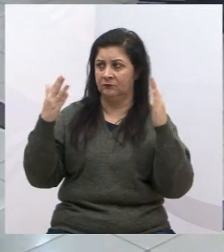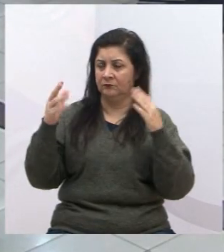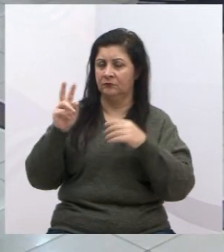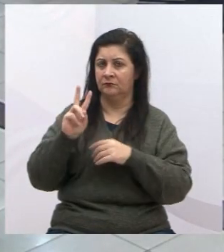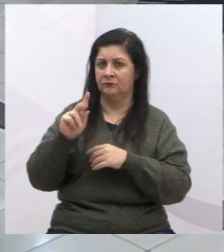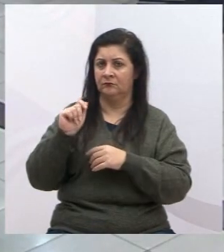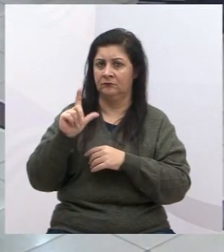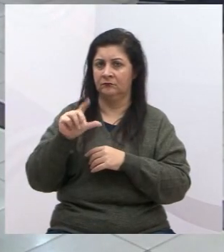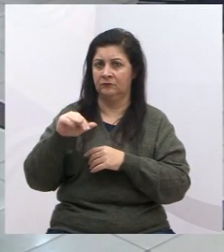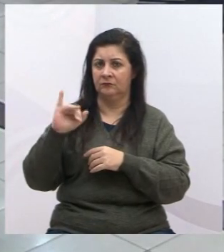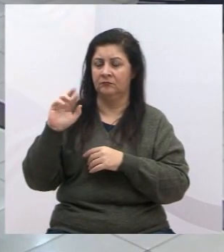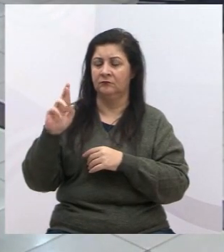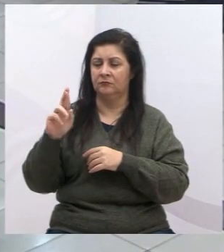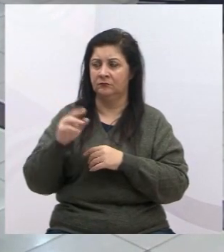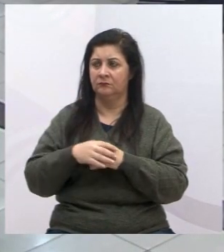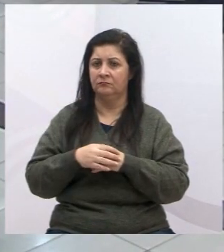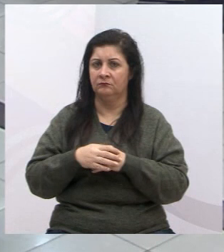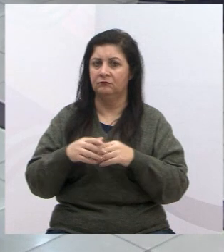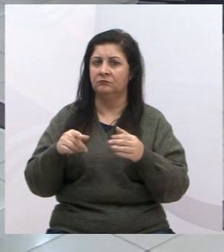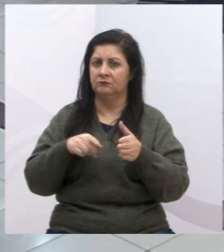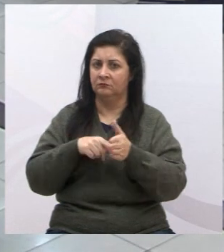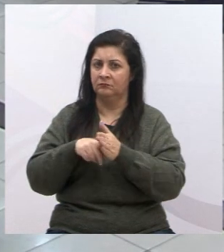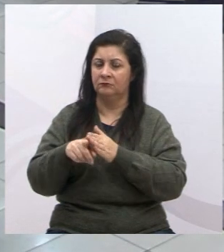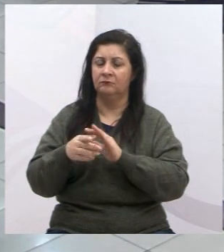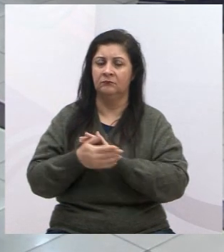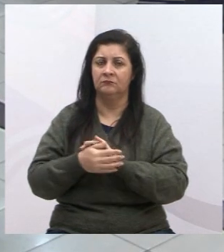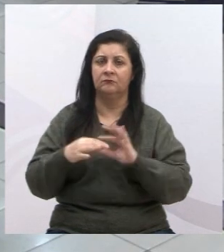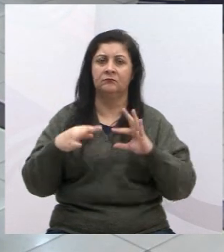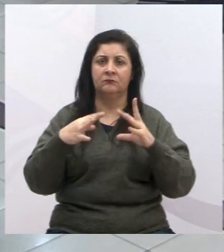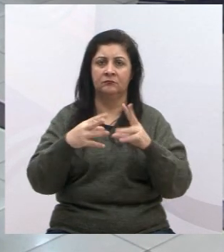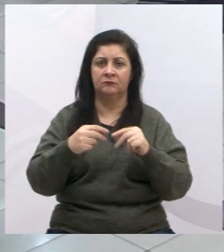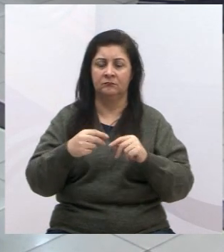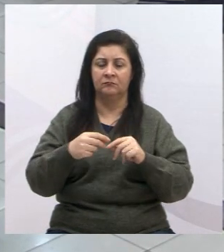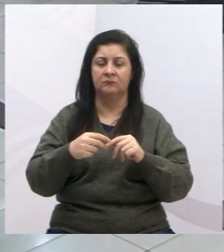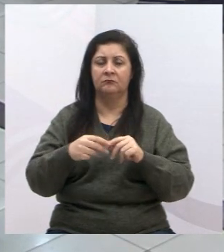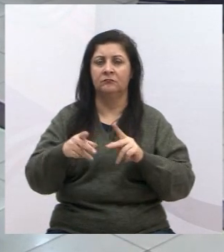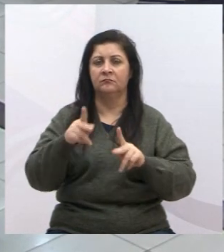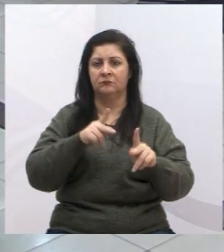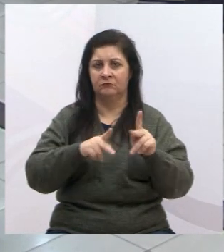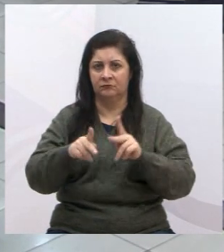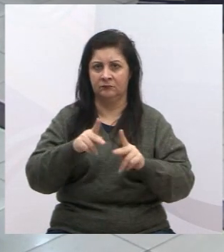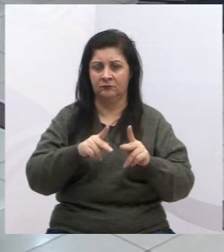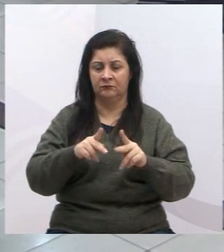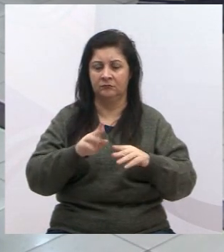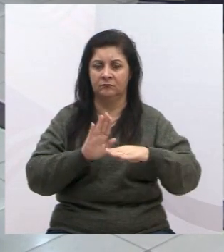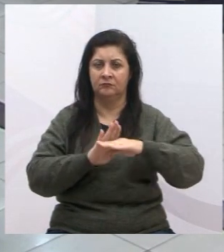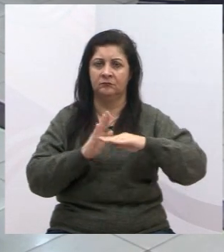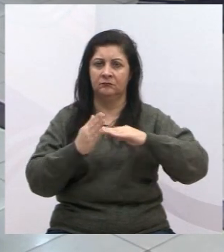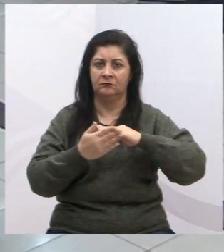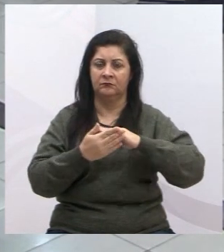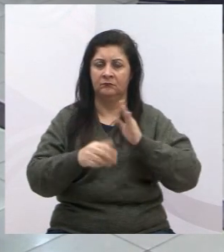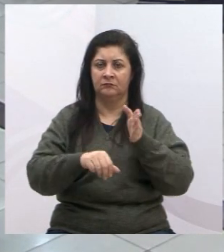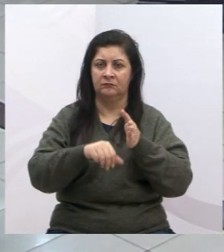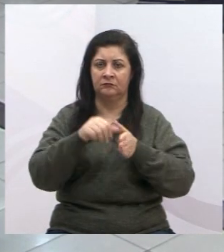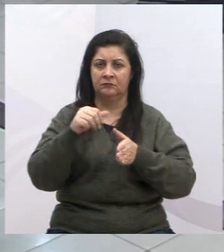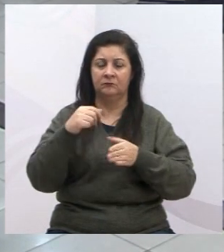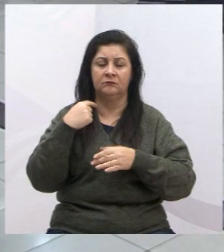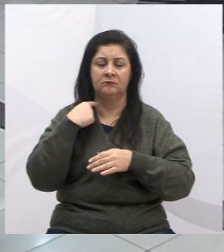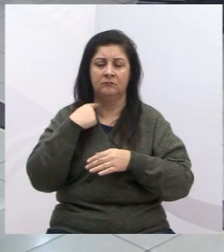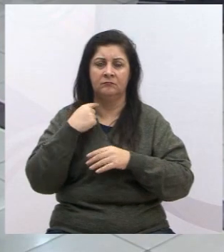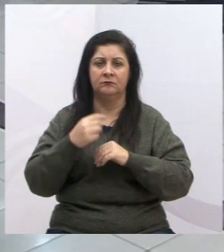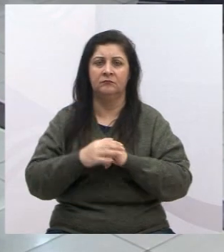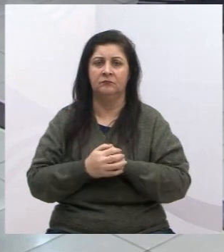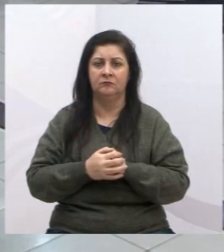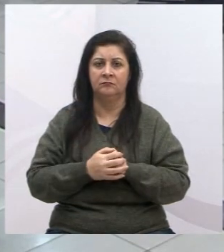Valmir pelo pedido, quero cumprimentar também todos os moradores do 1º de maio, um bairro que a gente tem um carinho muito